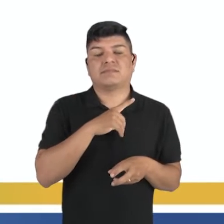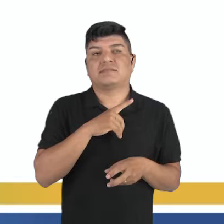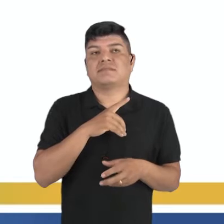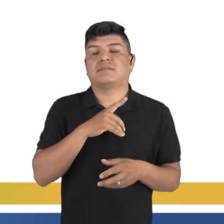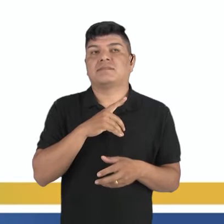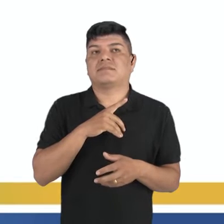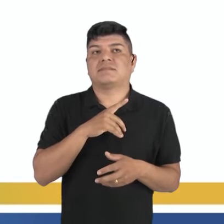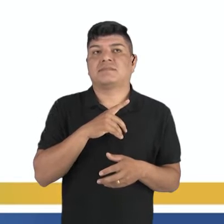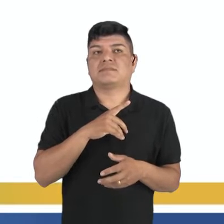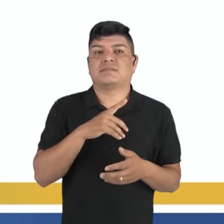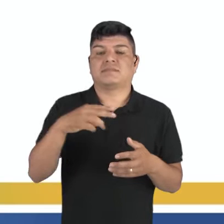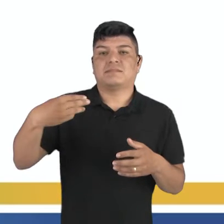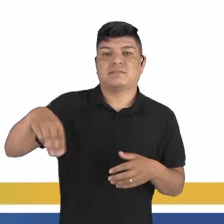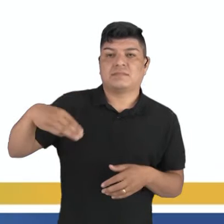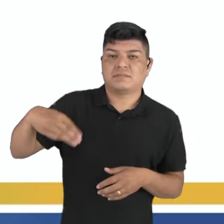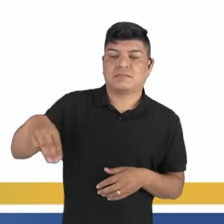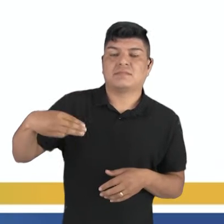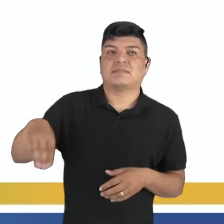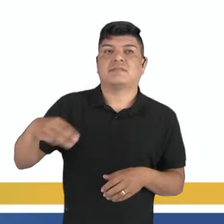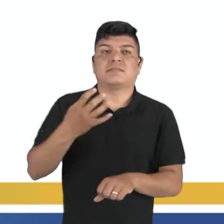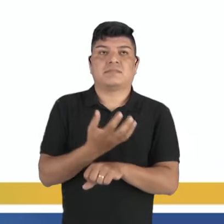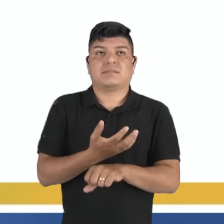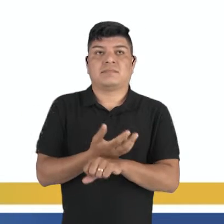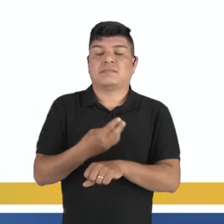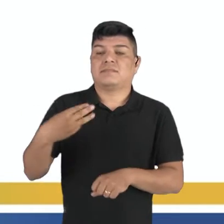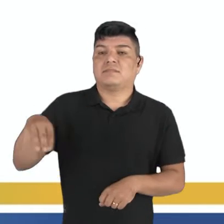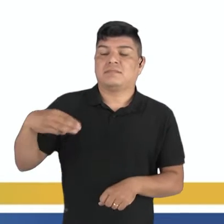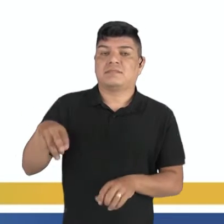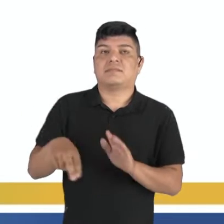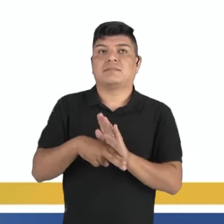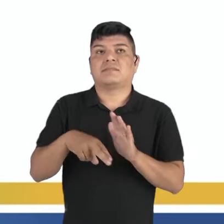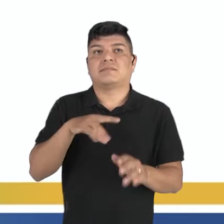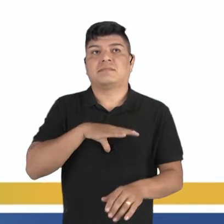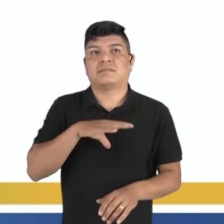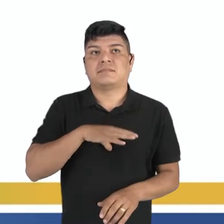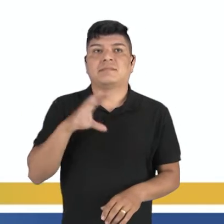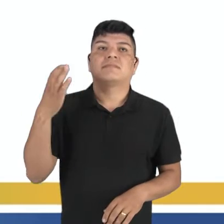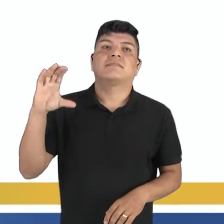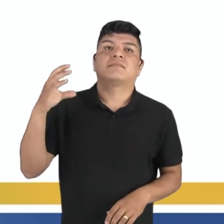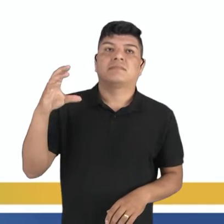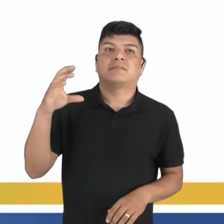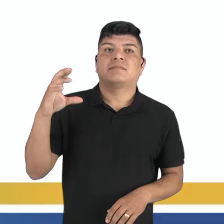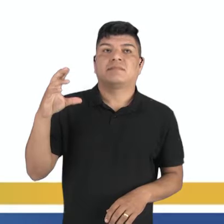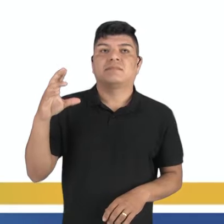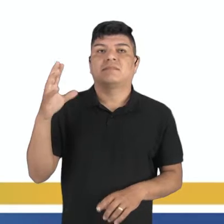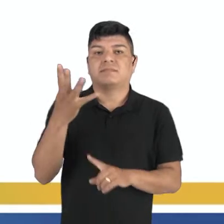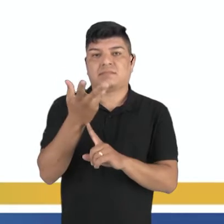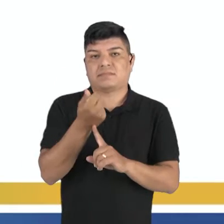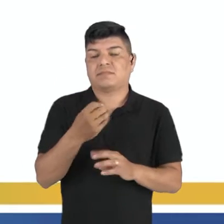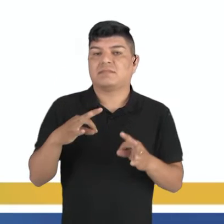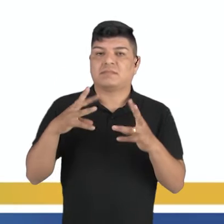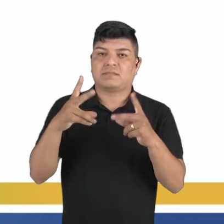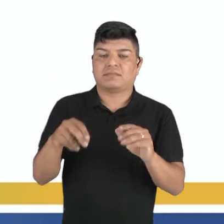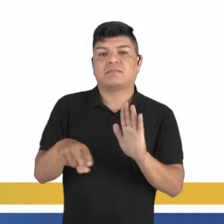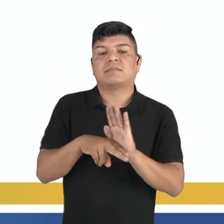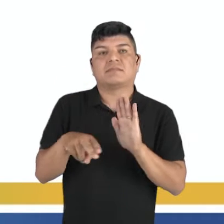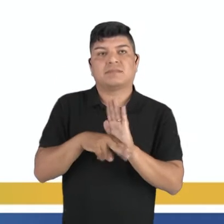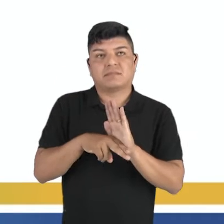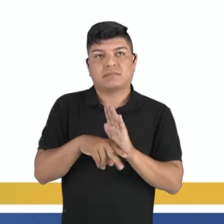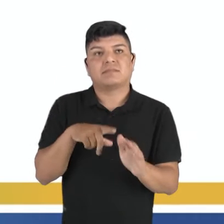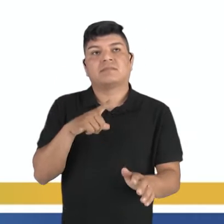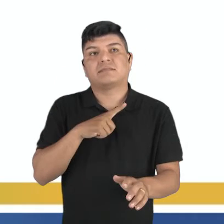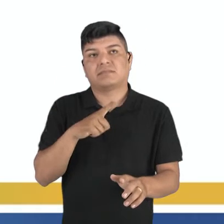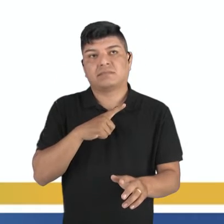né, matemática, né, sua nota em matemática, em português, em ciência, né, em arte, todas as suas notas